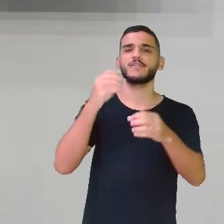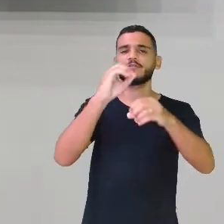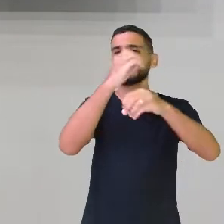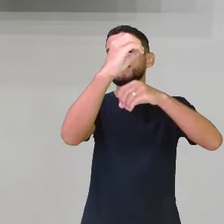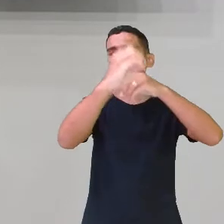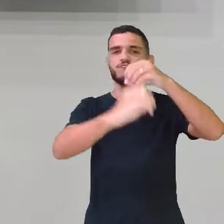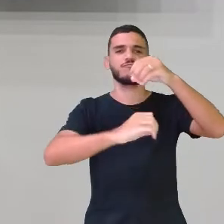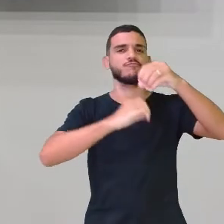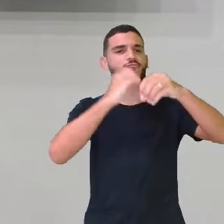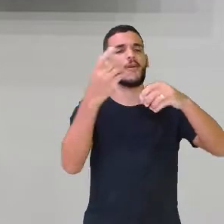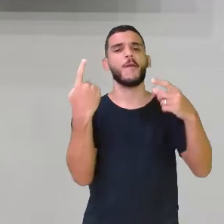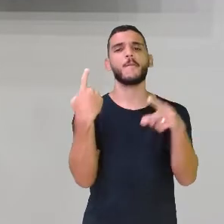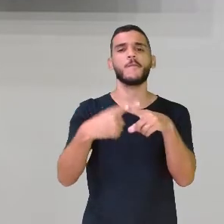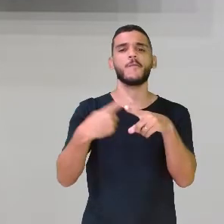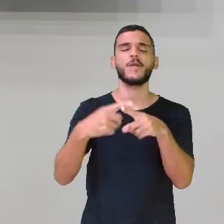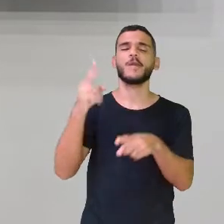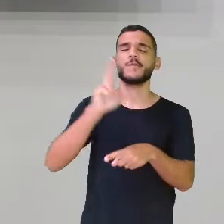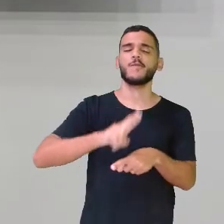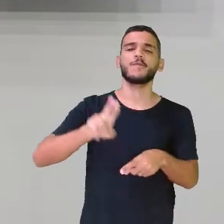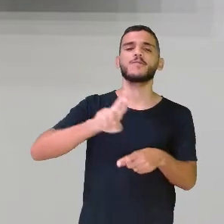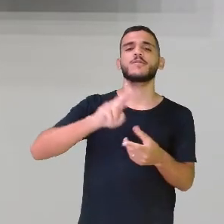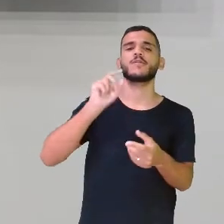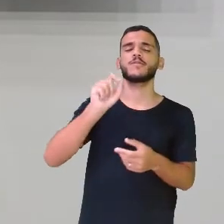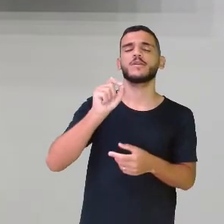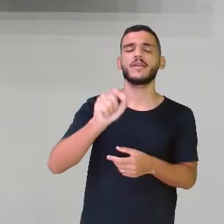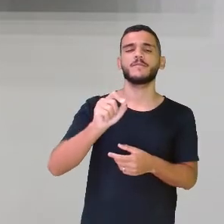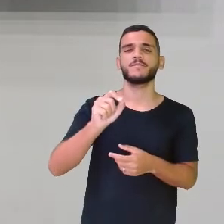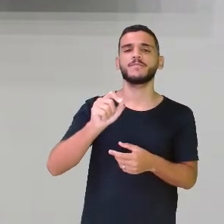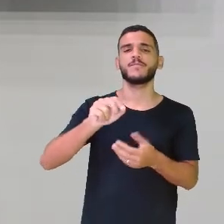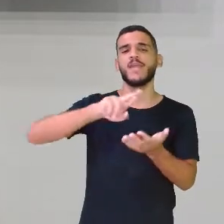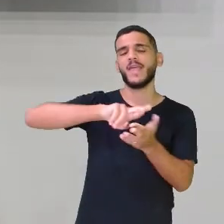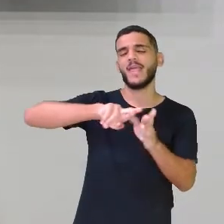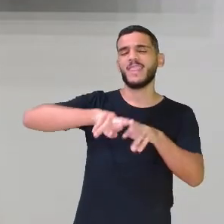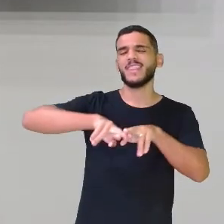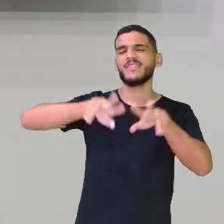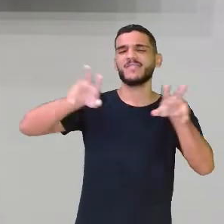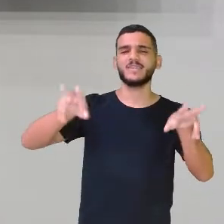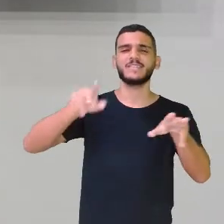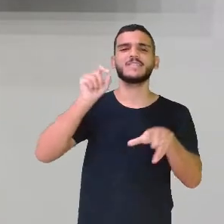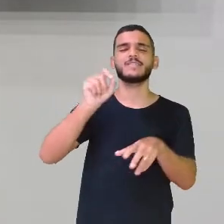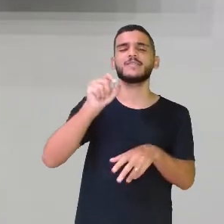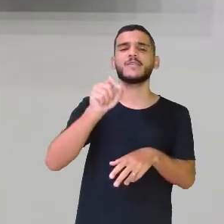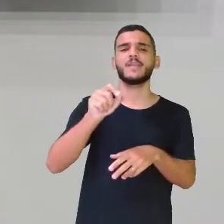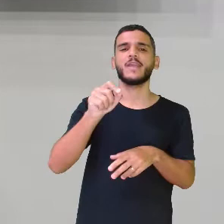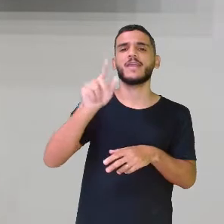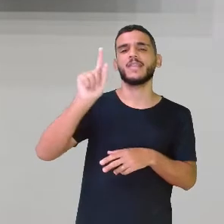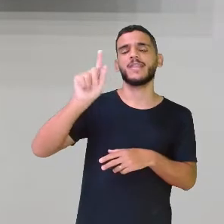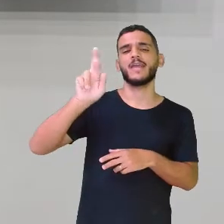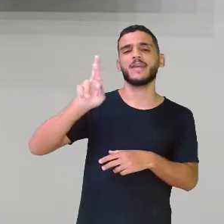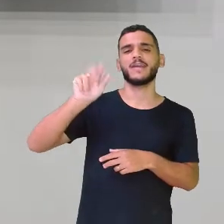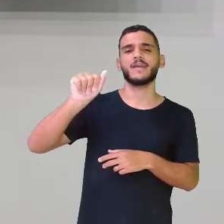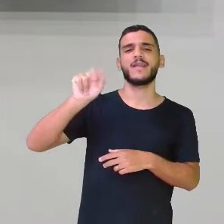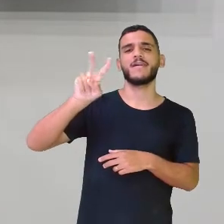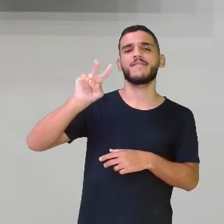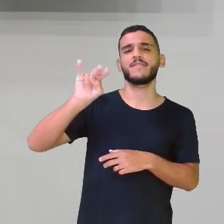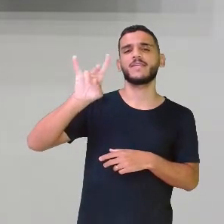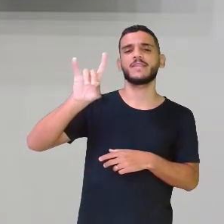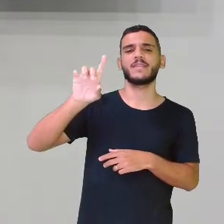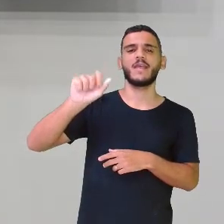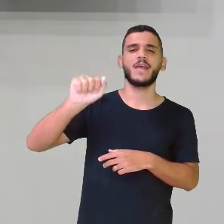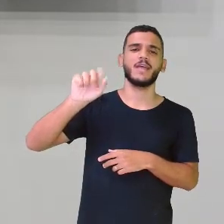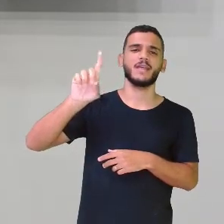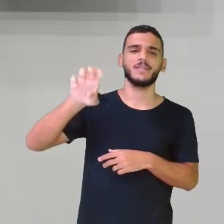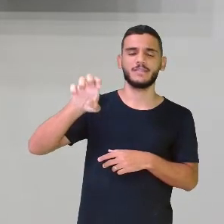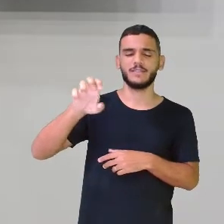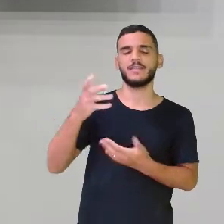peso, porque a variação da gravidade ela é pouca, né? Tratando-se da Terra. Mas, se a